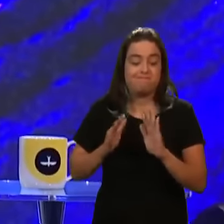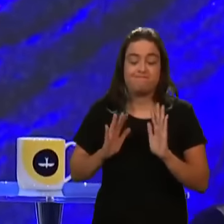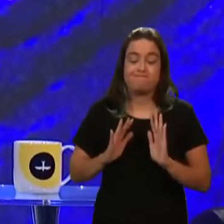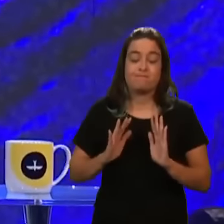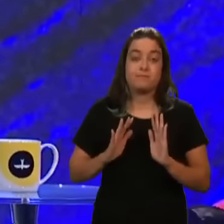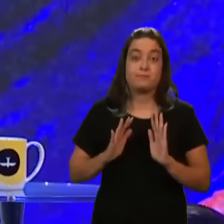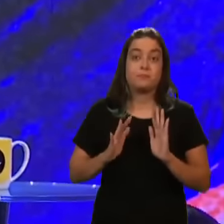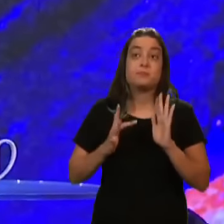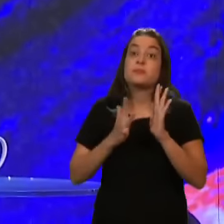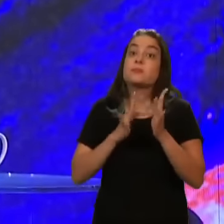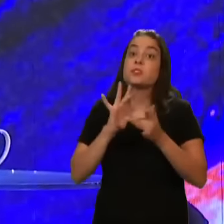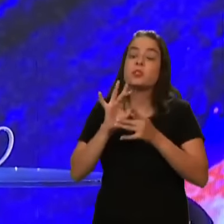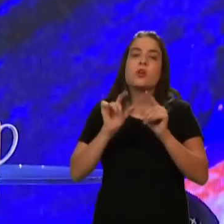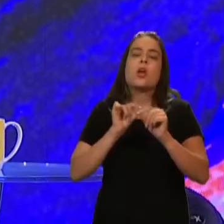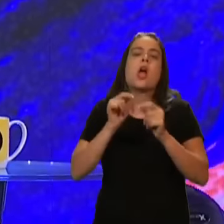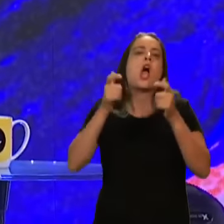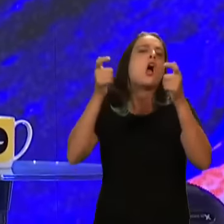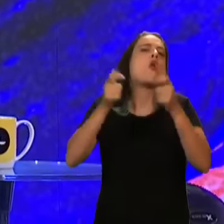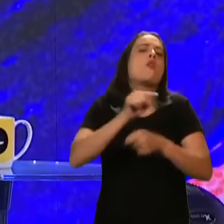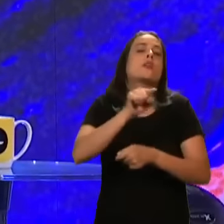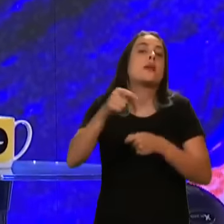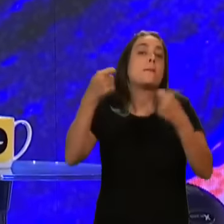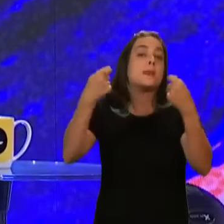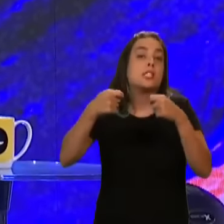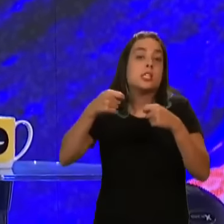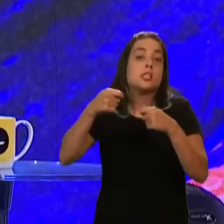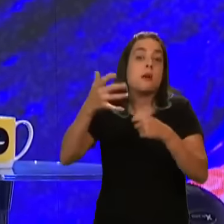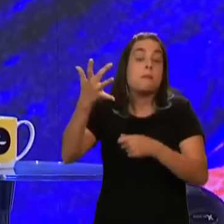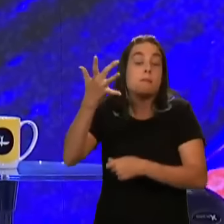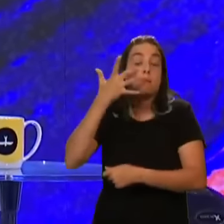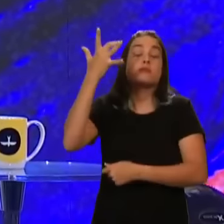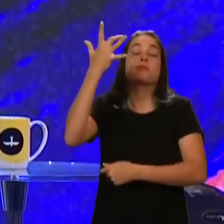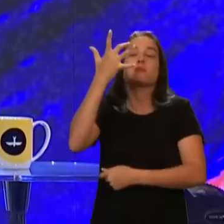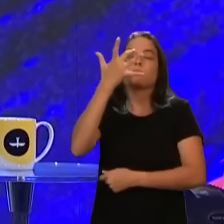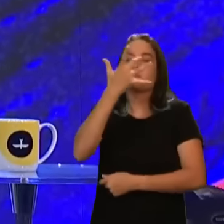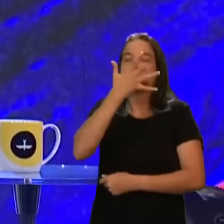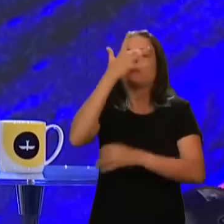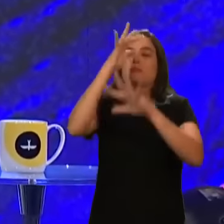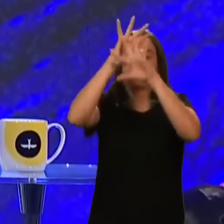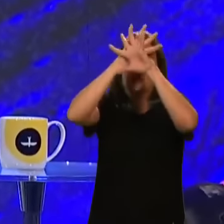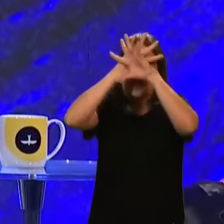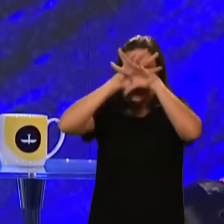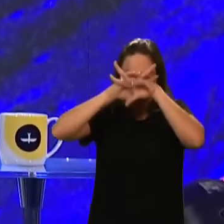Jesus falou assim: eu vou tocar vocês onde vocês precisam. E tocou nos seus olhos.